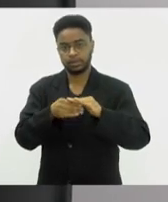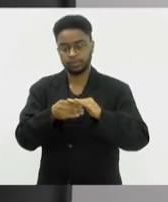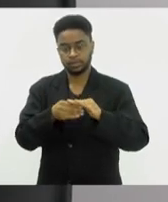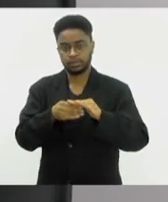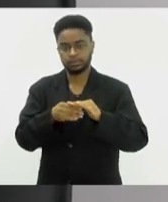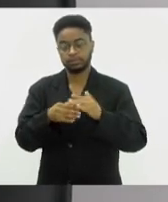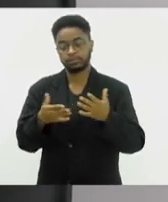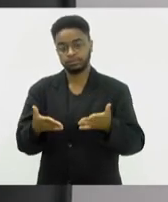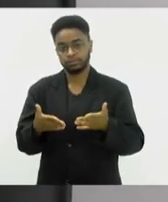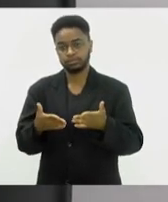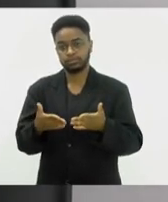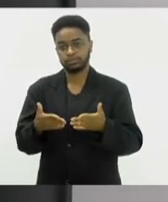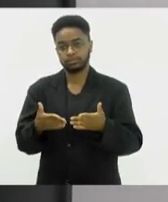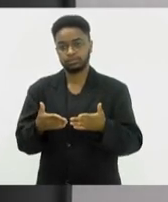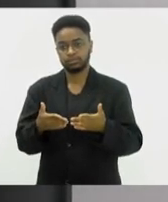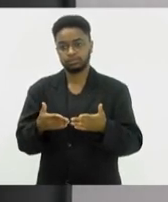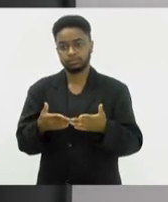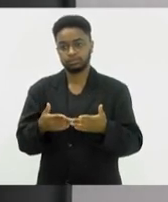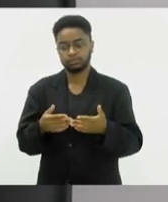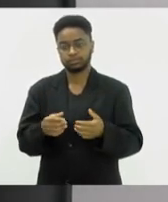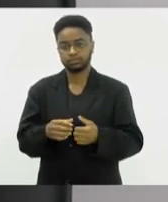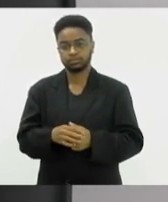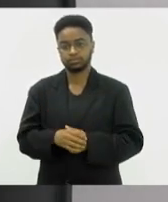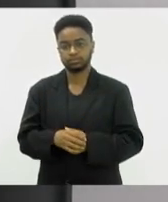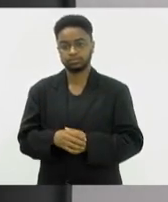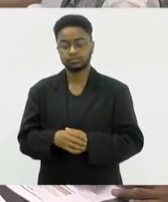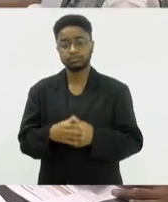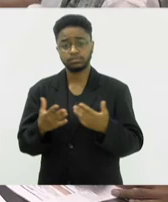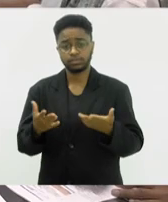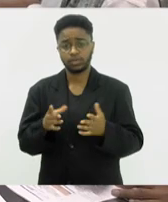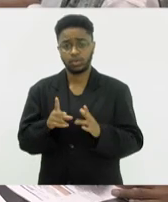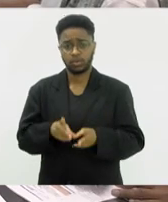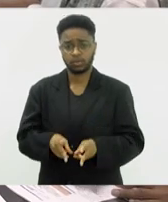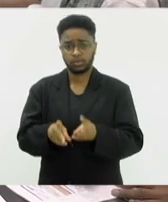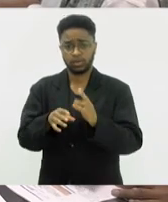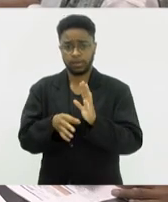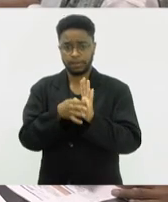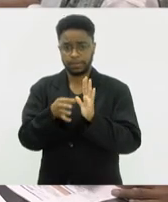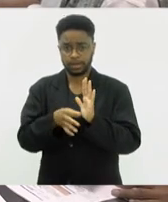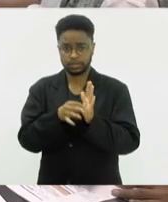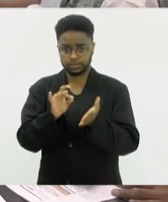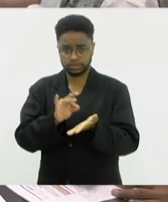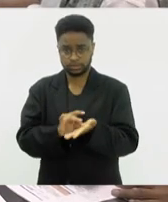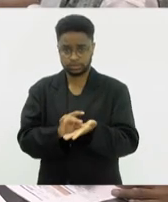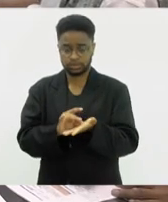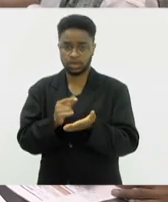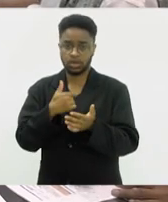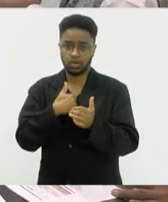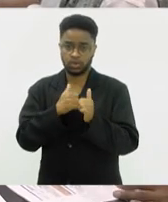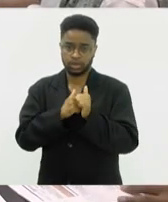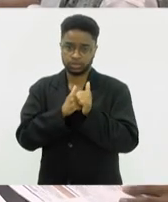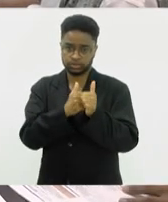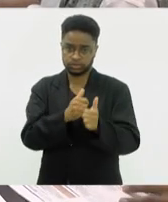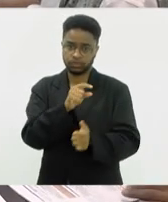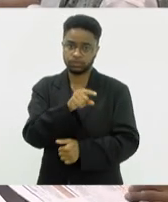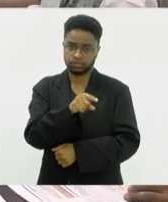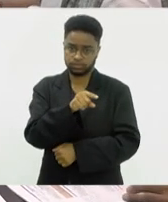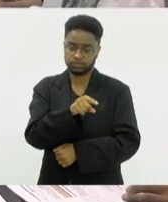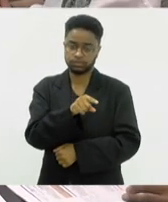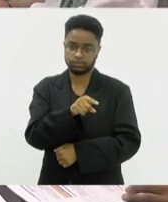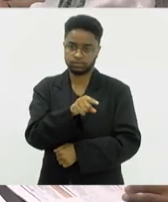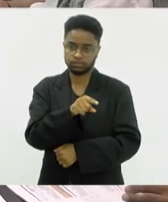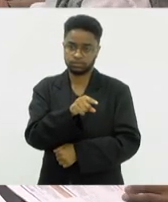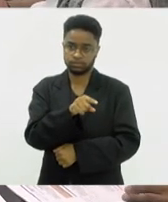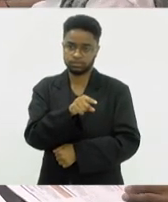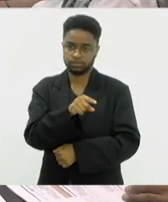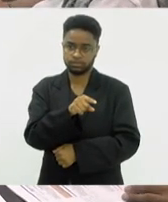vencida... Senhor presidente, relatoria. Então, para manter o parecer original, eu acompanho Vossa Excelência. Mas